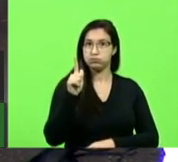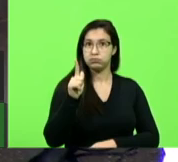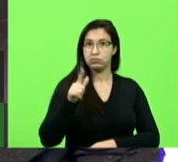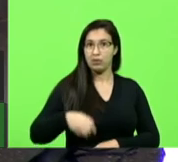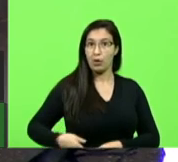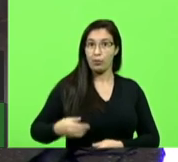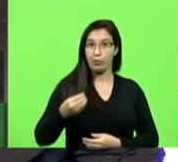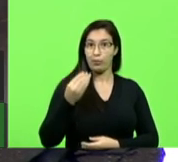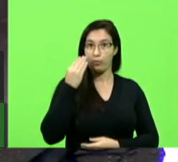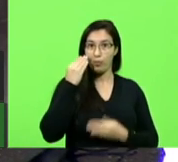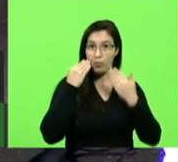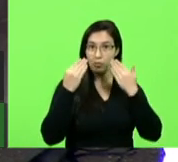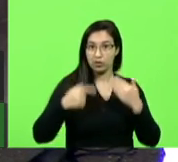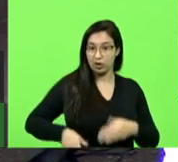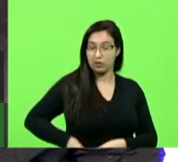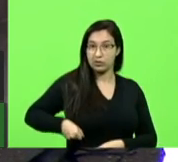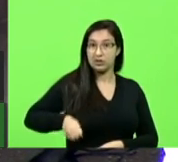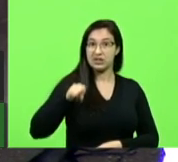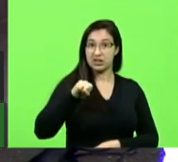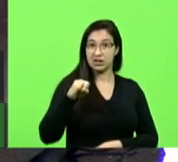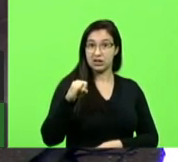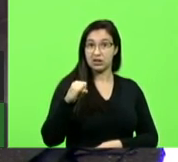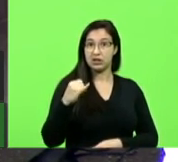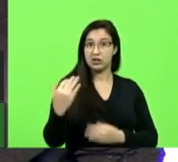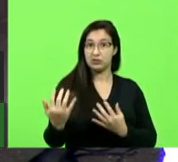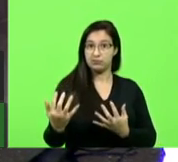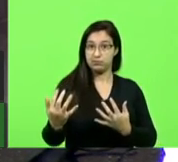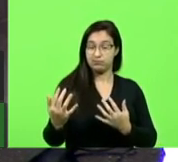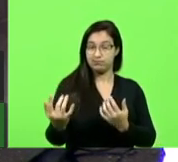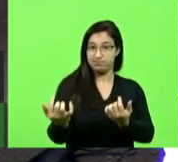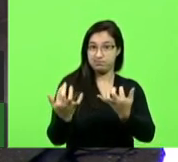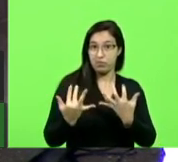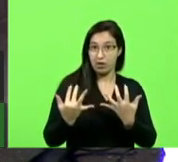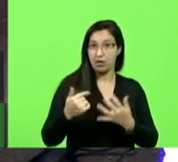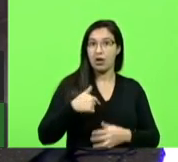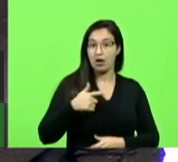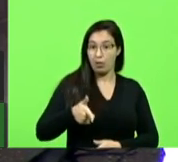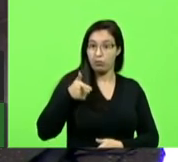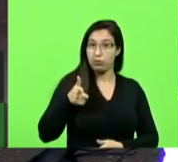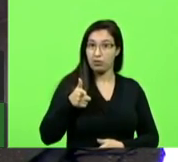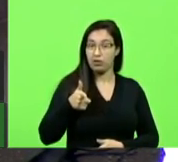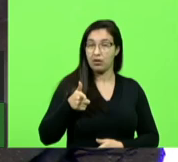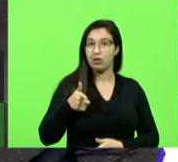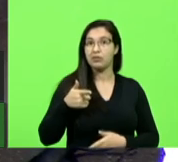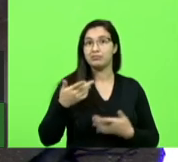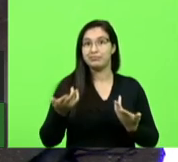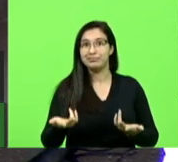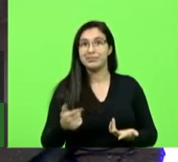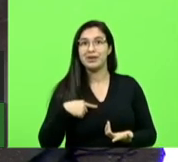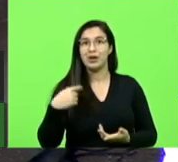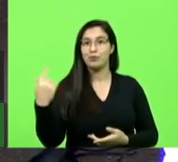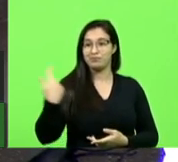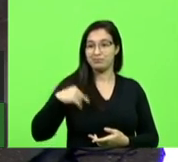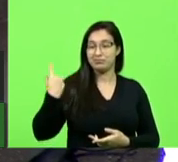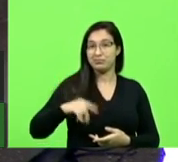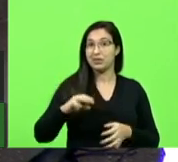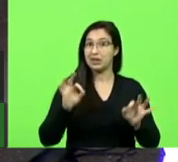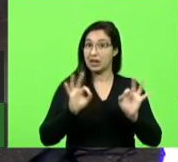camisa e mostrei a coroa e falei assim, ó, se vier, vai deitar aqui mesmo, daqui não sai. Por isso que não apanhei aquele dia, porque senão teria